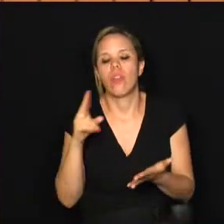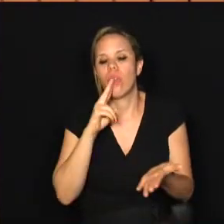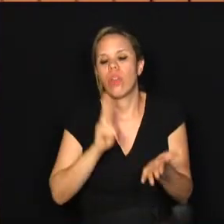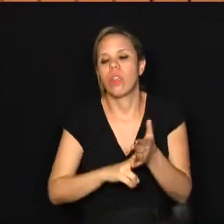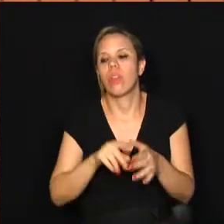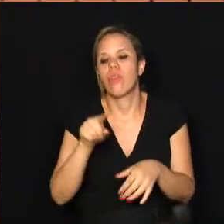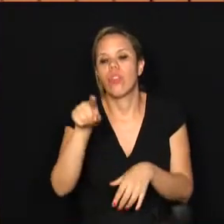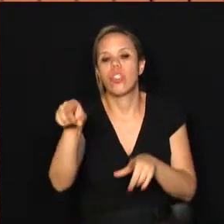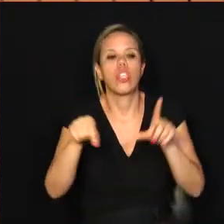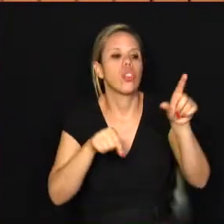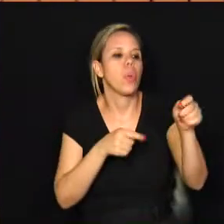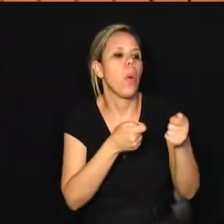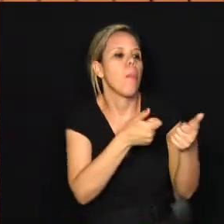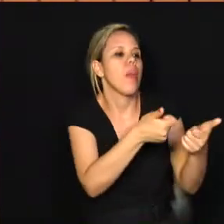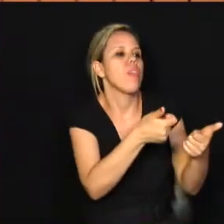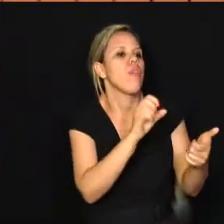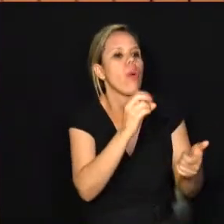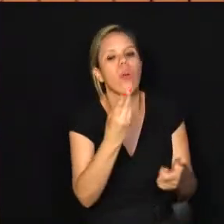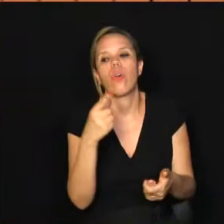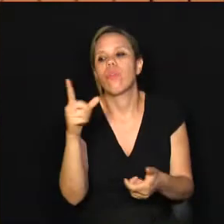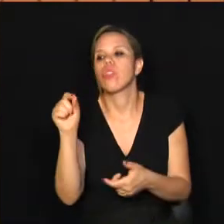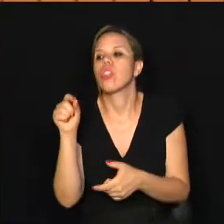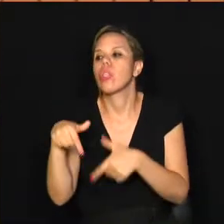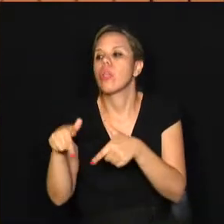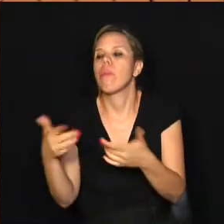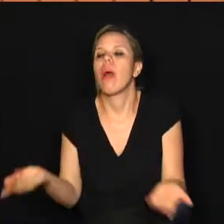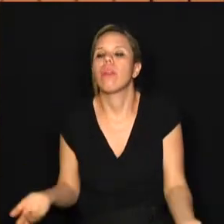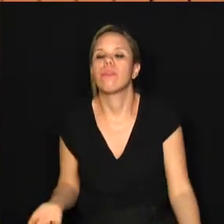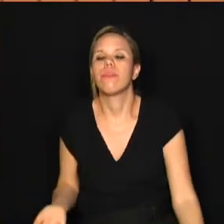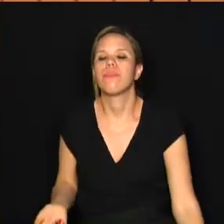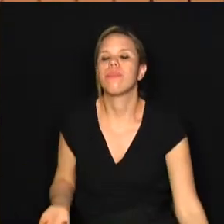escolhe ou benefício ou você escolhe emprego.